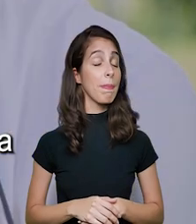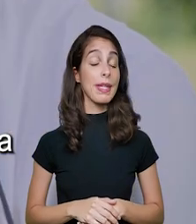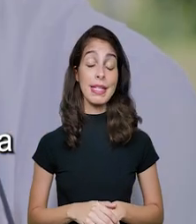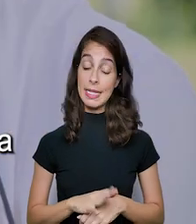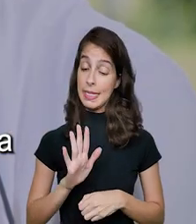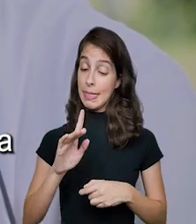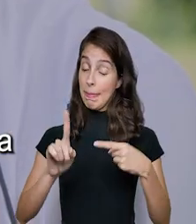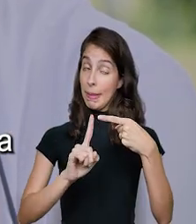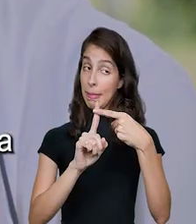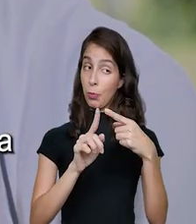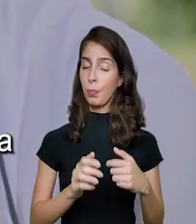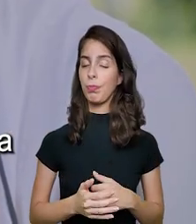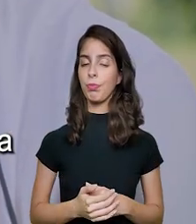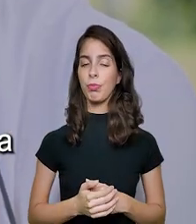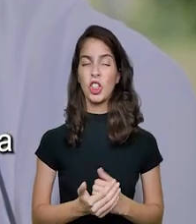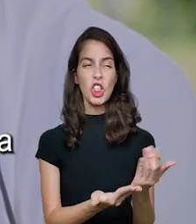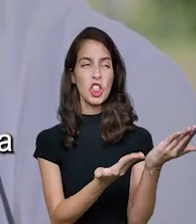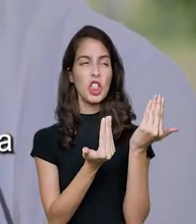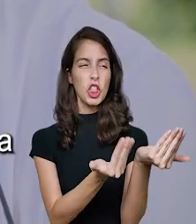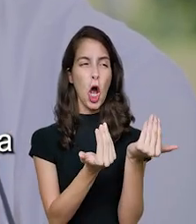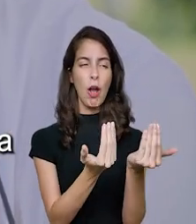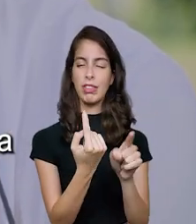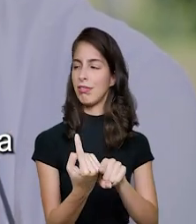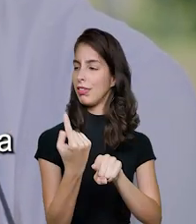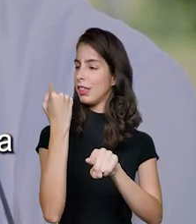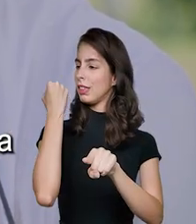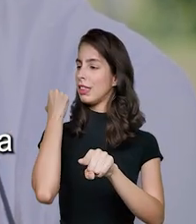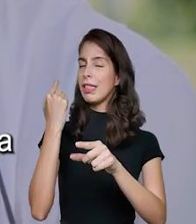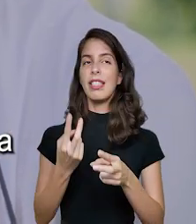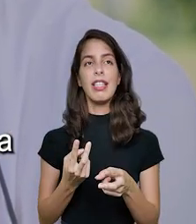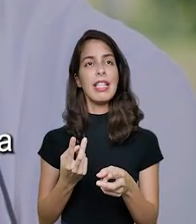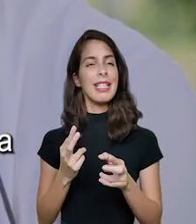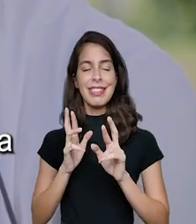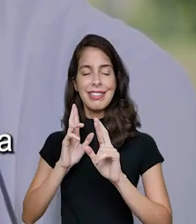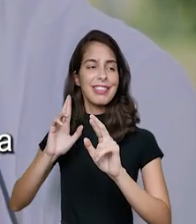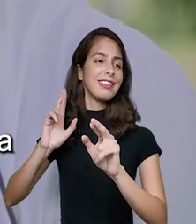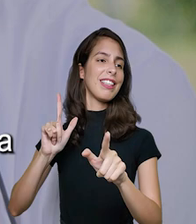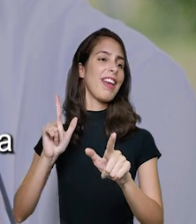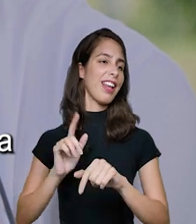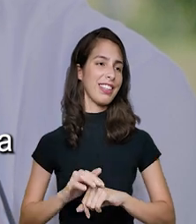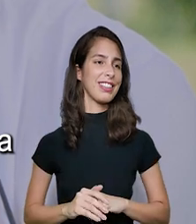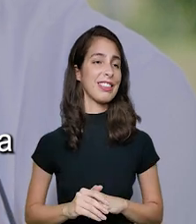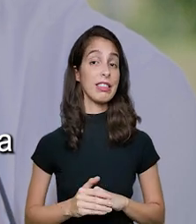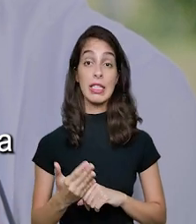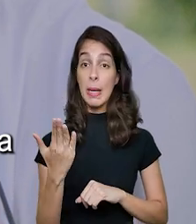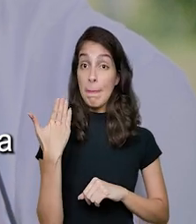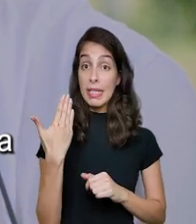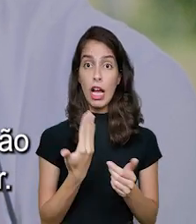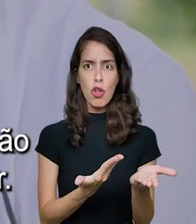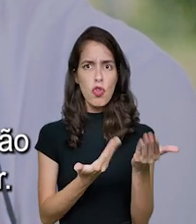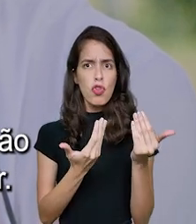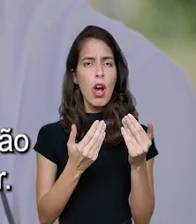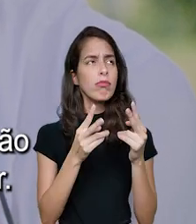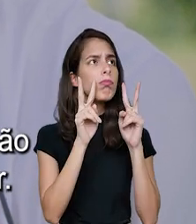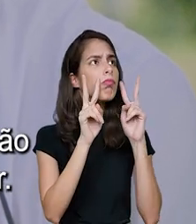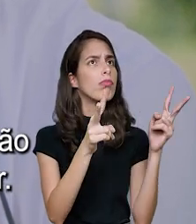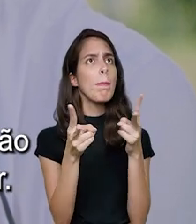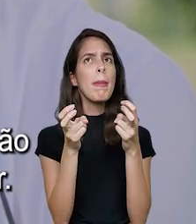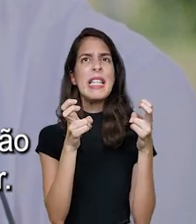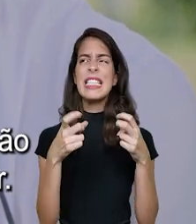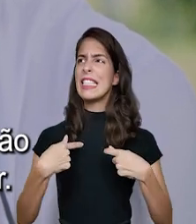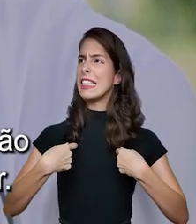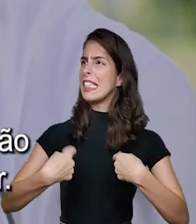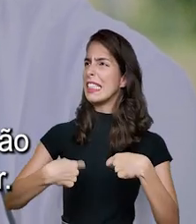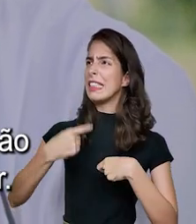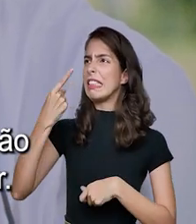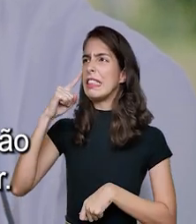Mudaram as pessoas tem uma outra percepção do mundo e tem uma outra outras necessidades que a